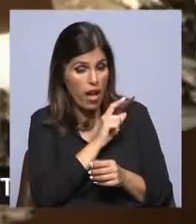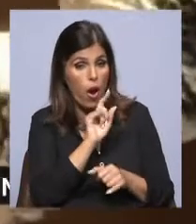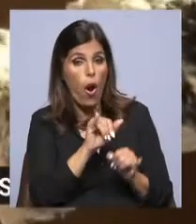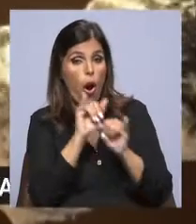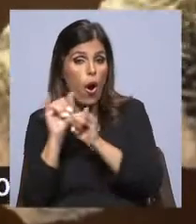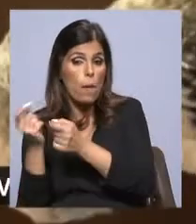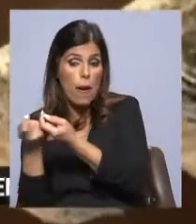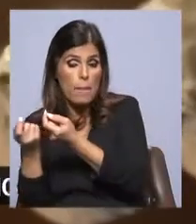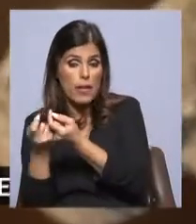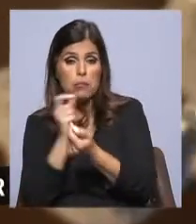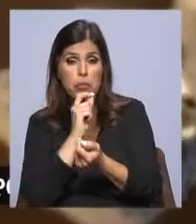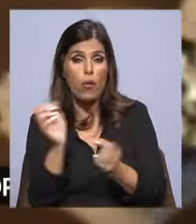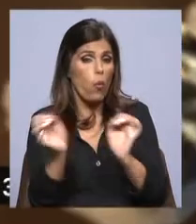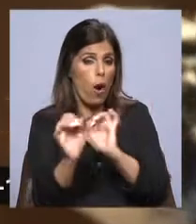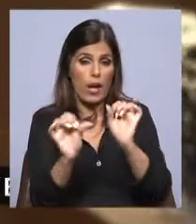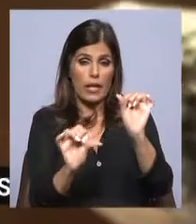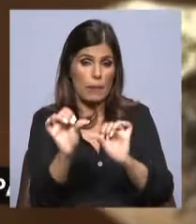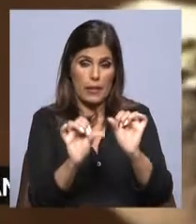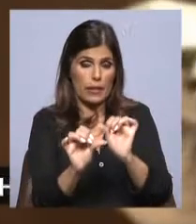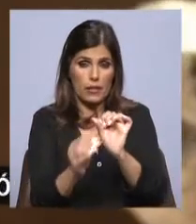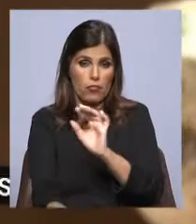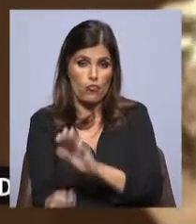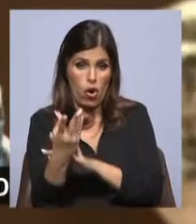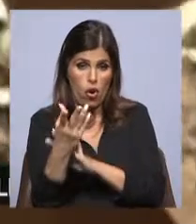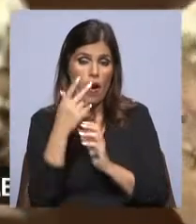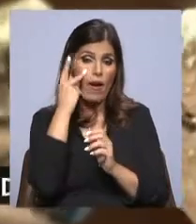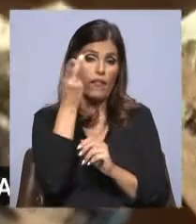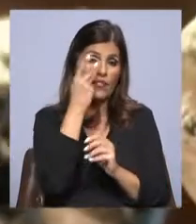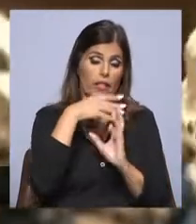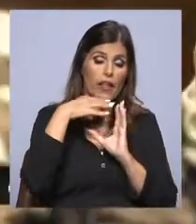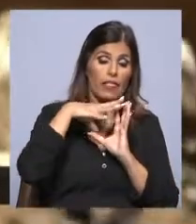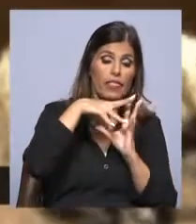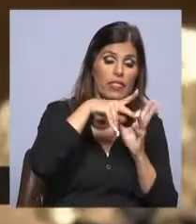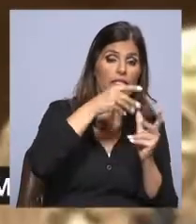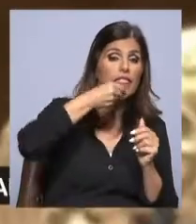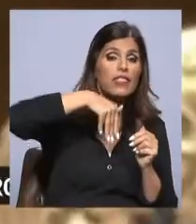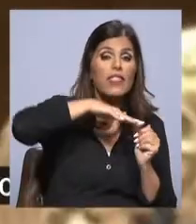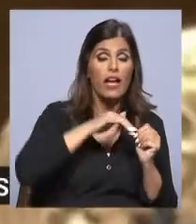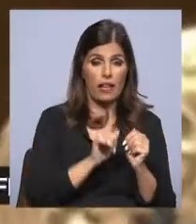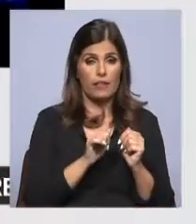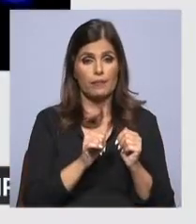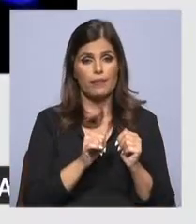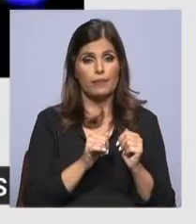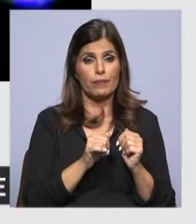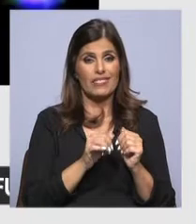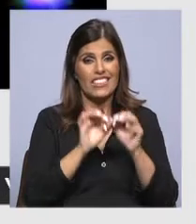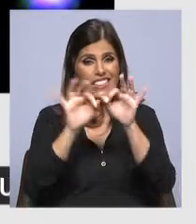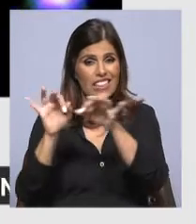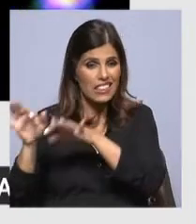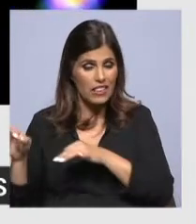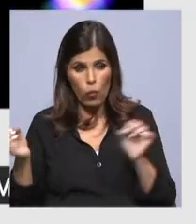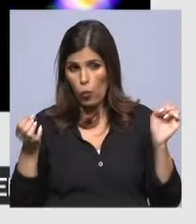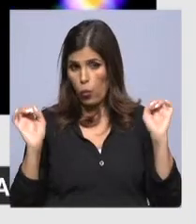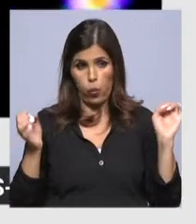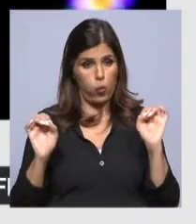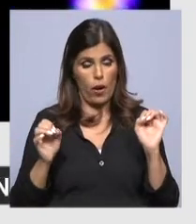ter essas químicas que nós conhecemos que deu origem à vida na Terra, e, portanto, não estão distribuídas de uma maneira uniforme. Muitas